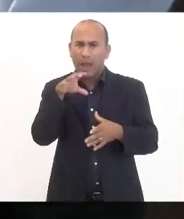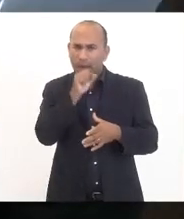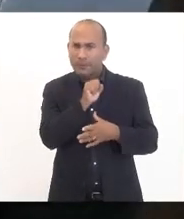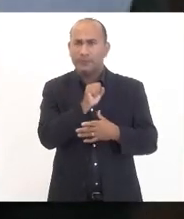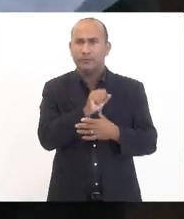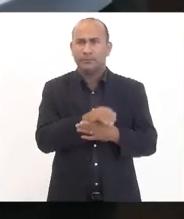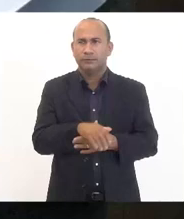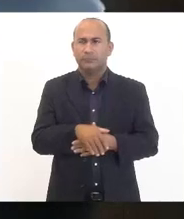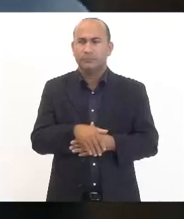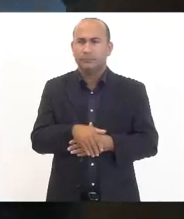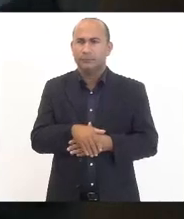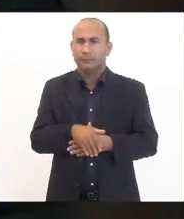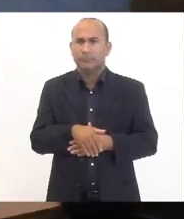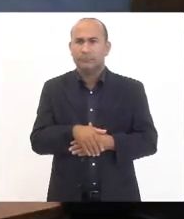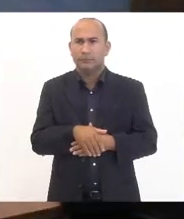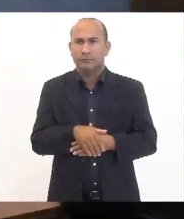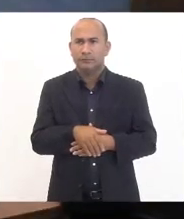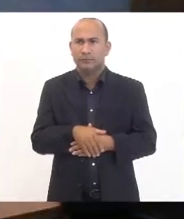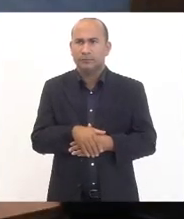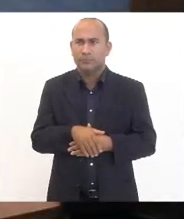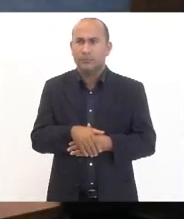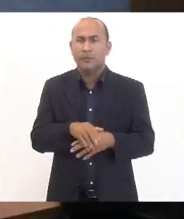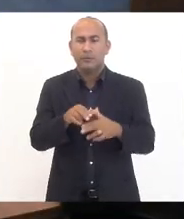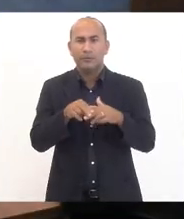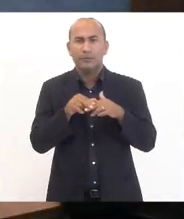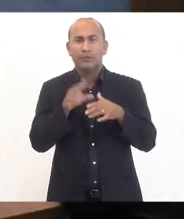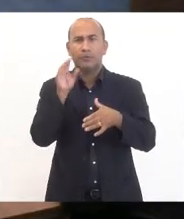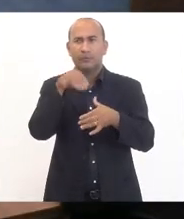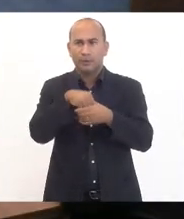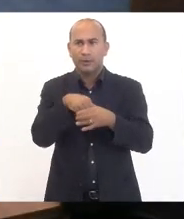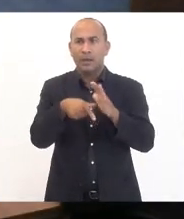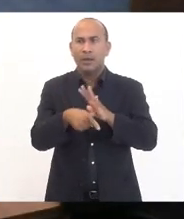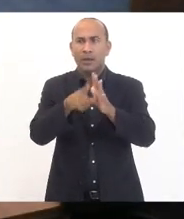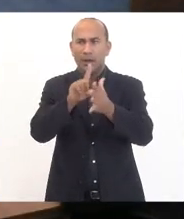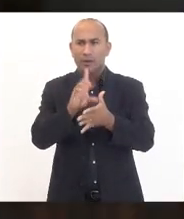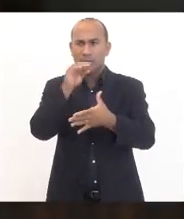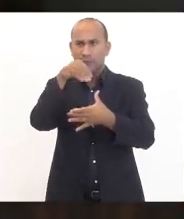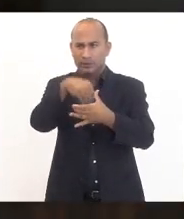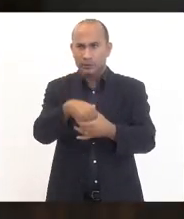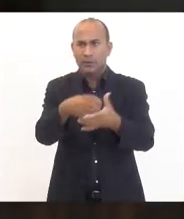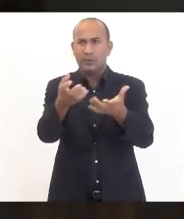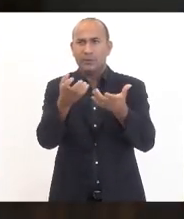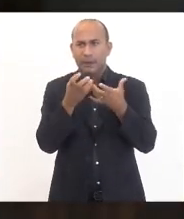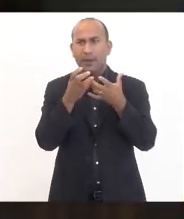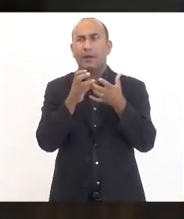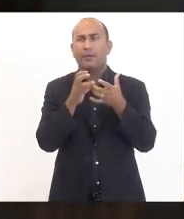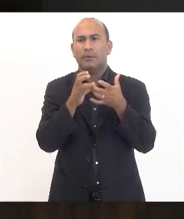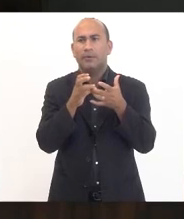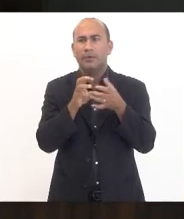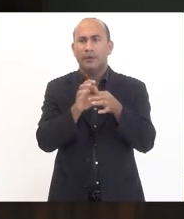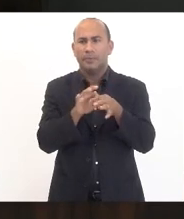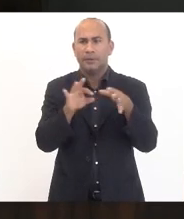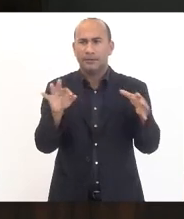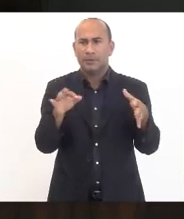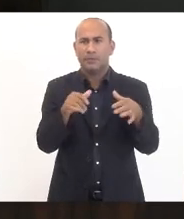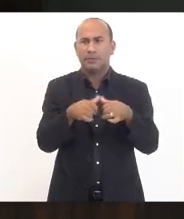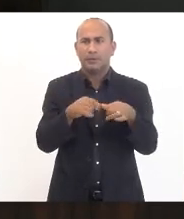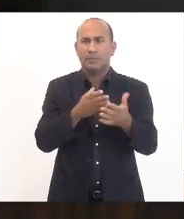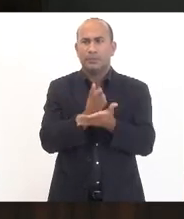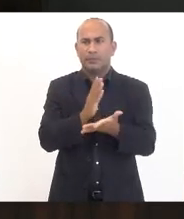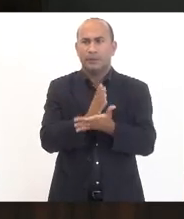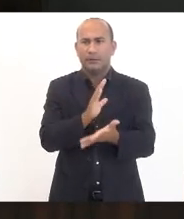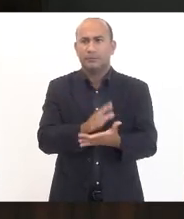votamos muito rápido. Então, vamos votar simbolicamente antes da votação, que era a autorização do plenário. Os senhores que aprovam, eles que estão aprovados.